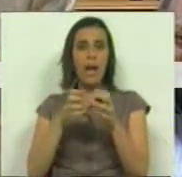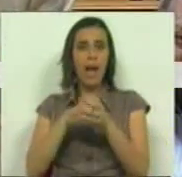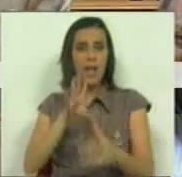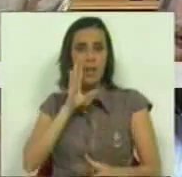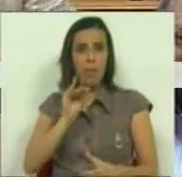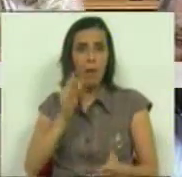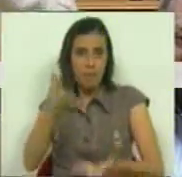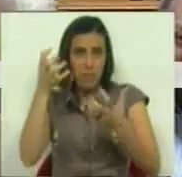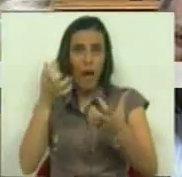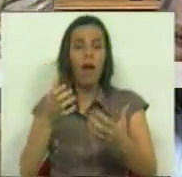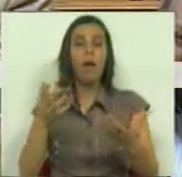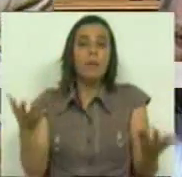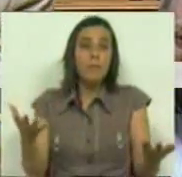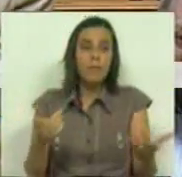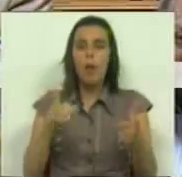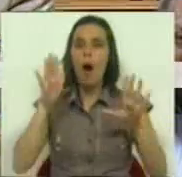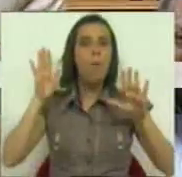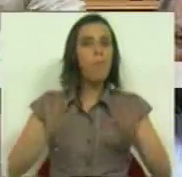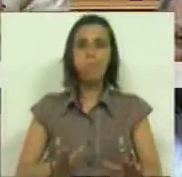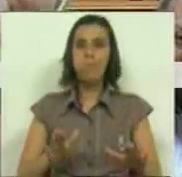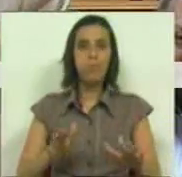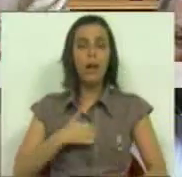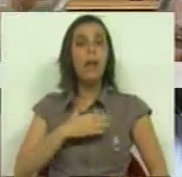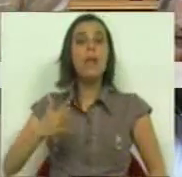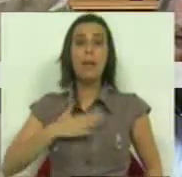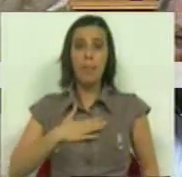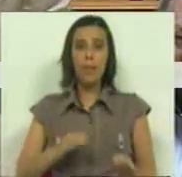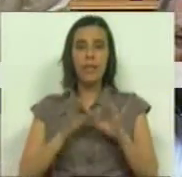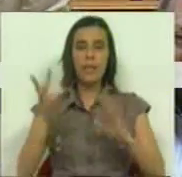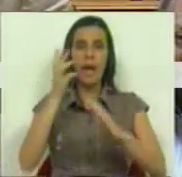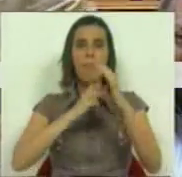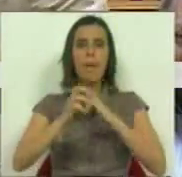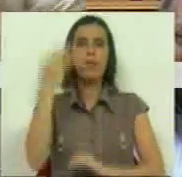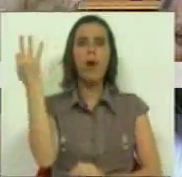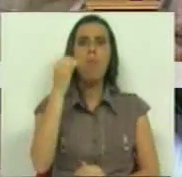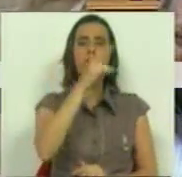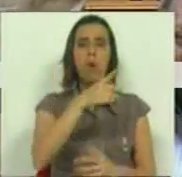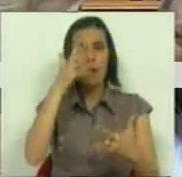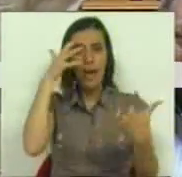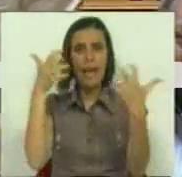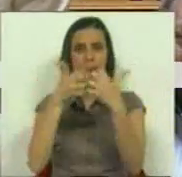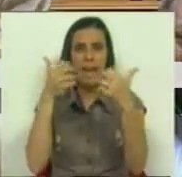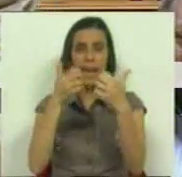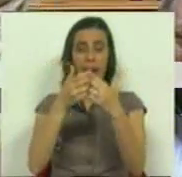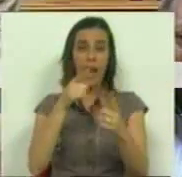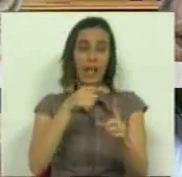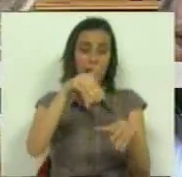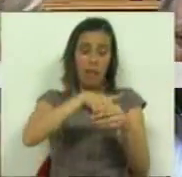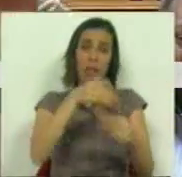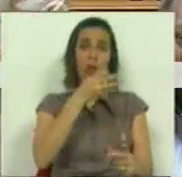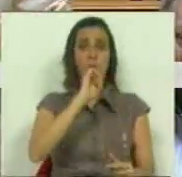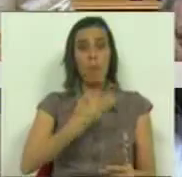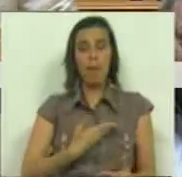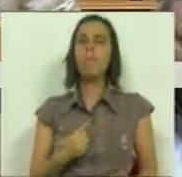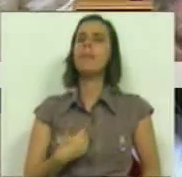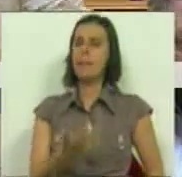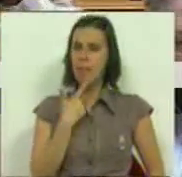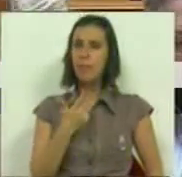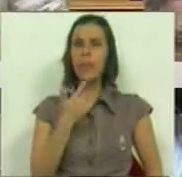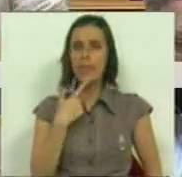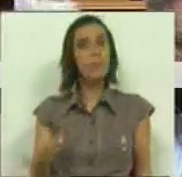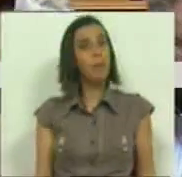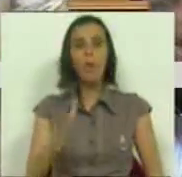Geral de Depósitos, que paralisam uma empresa como o Metro do Porto por guerras intestinas do PSD. Percebemos